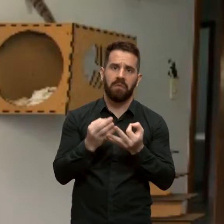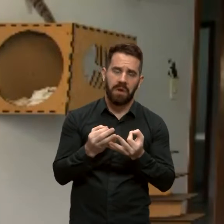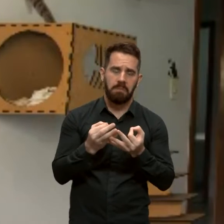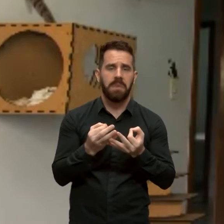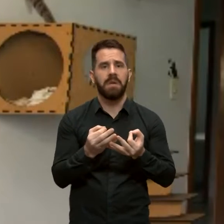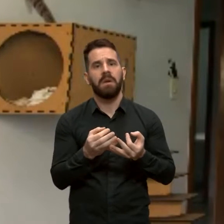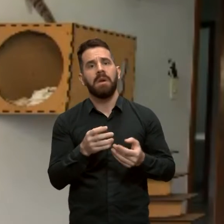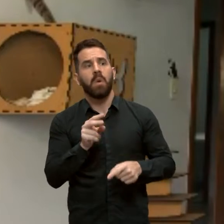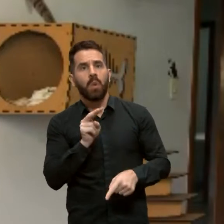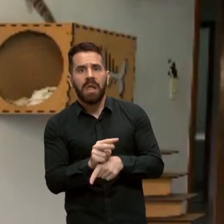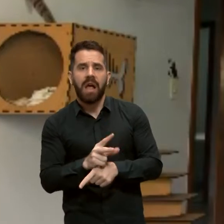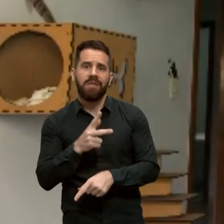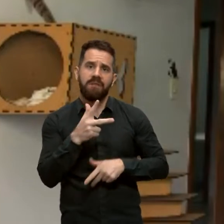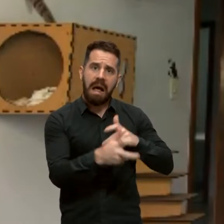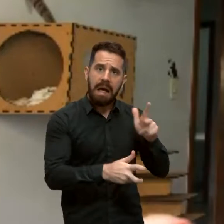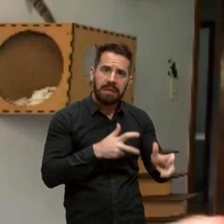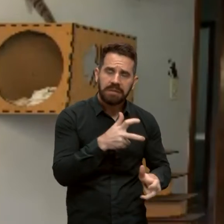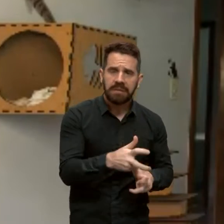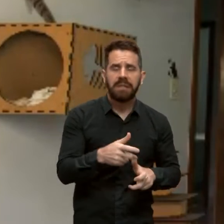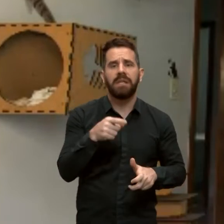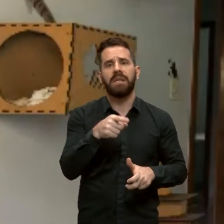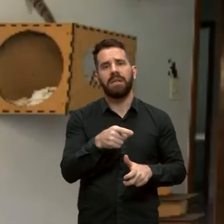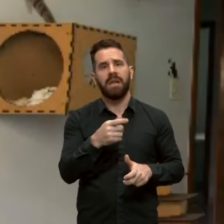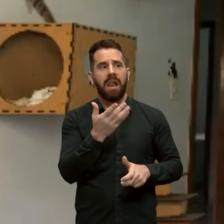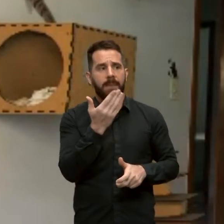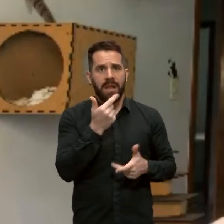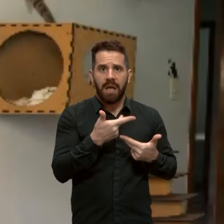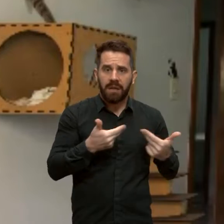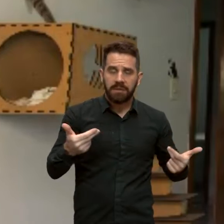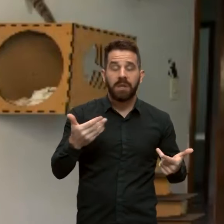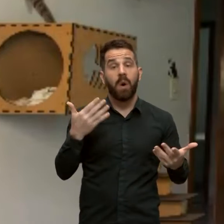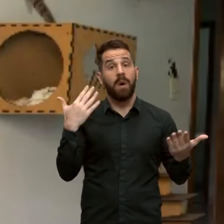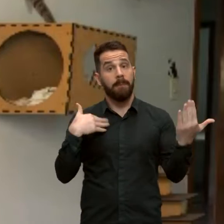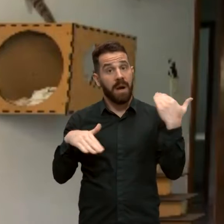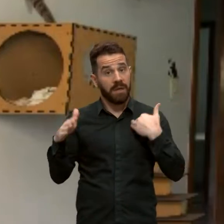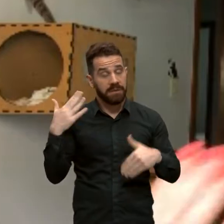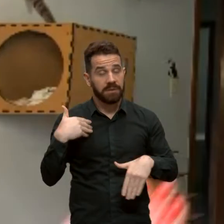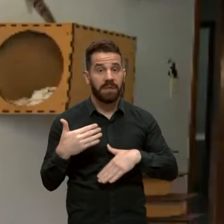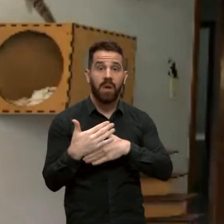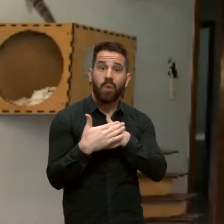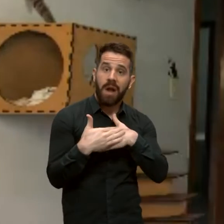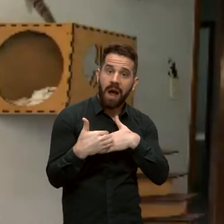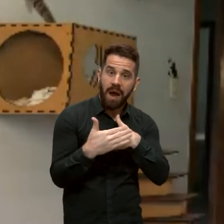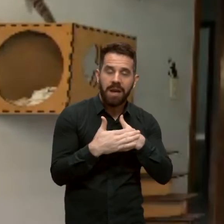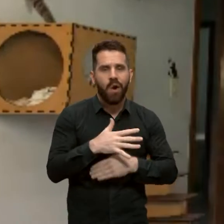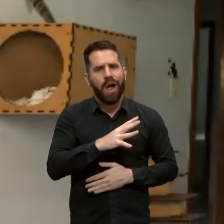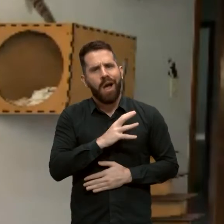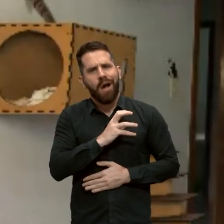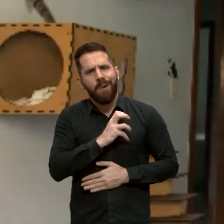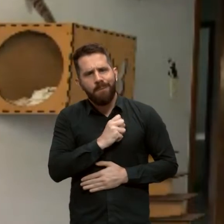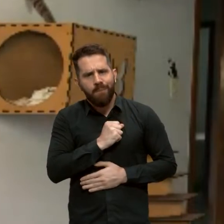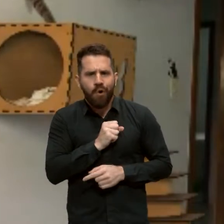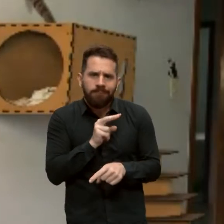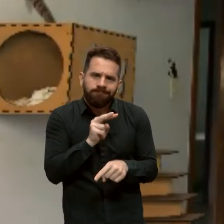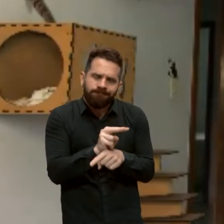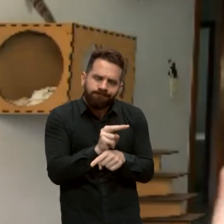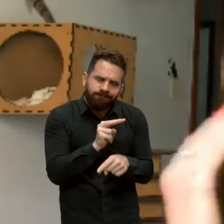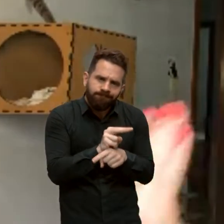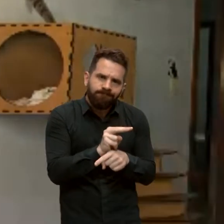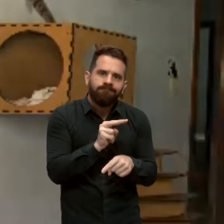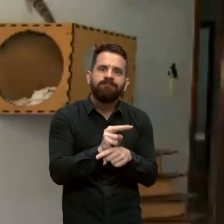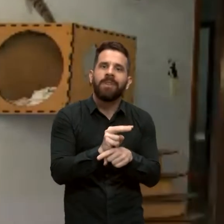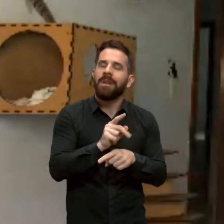vacina, né? Alimentação, passeios, né? Carinho, amor, afeto, que eu acho que é o mais importante